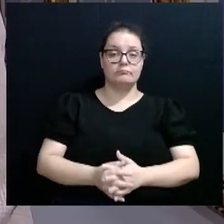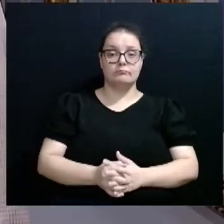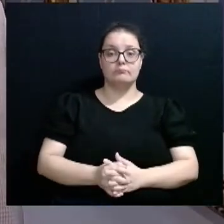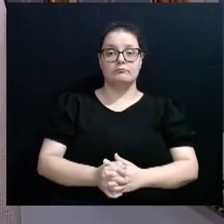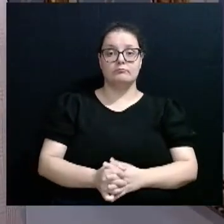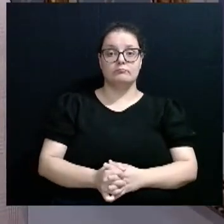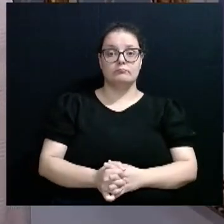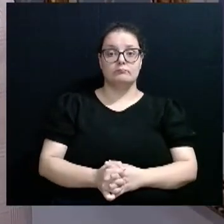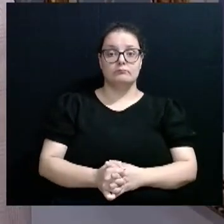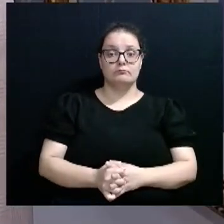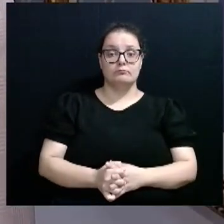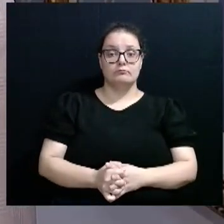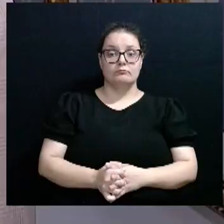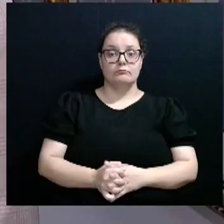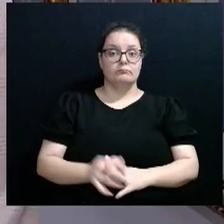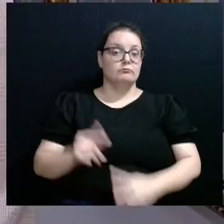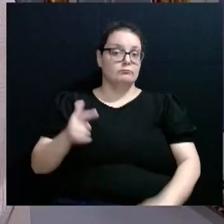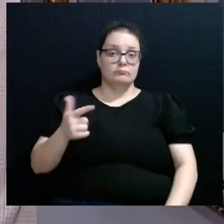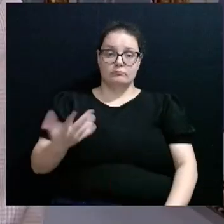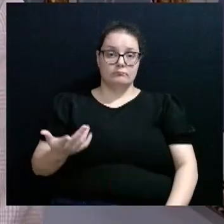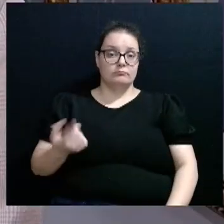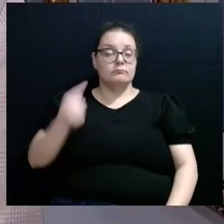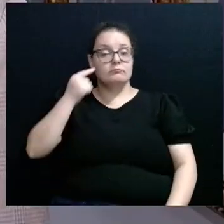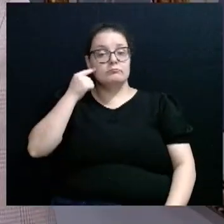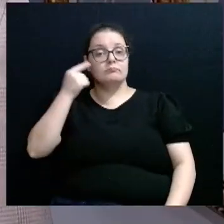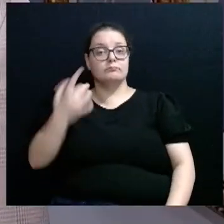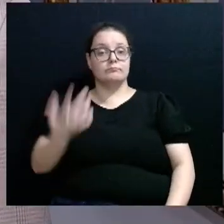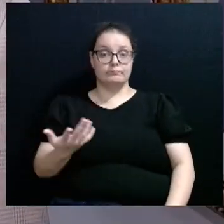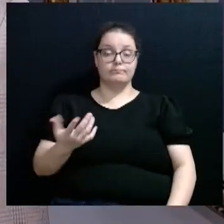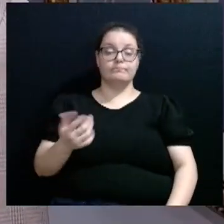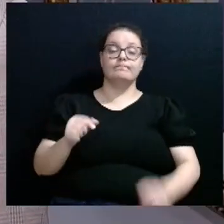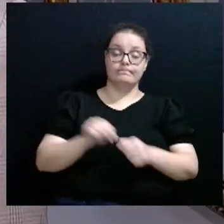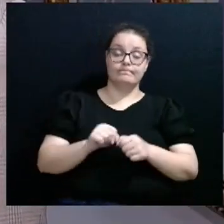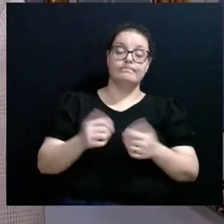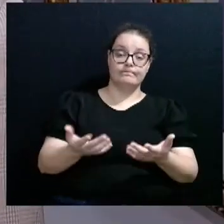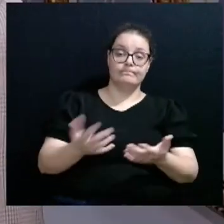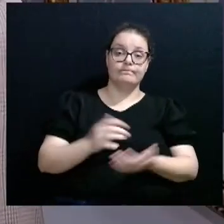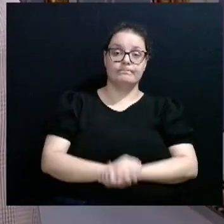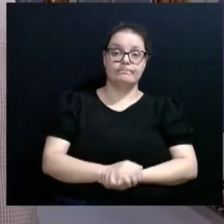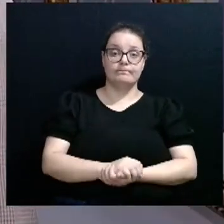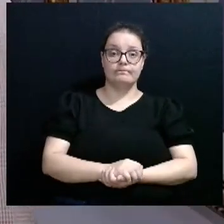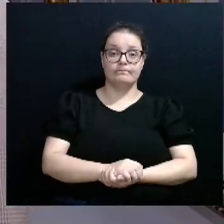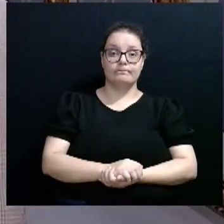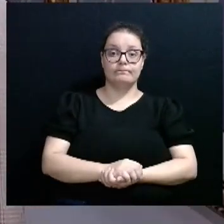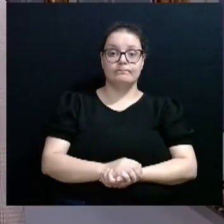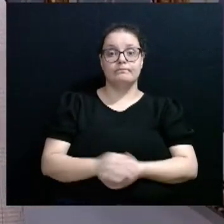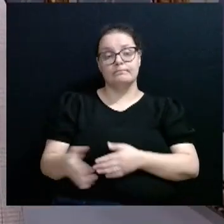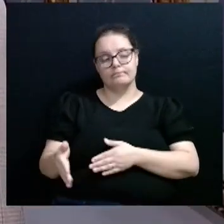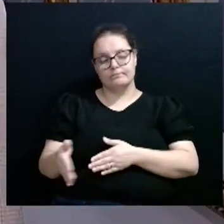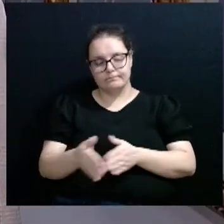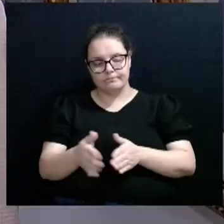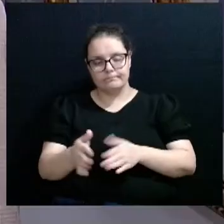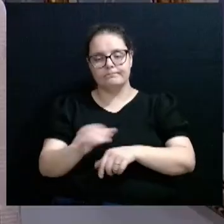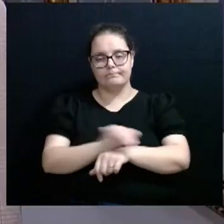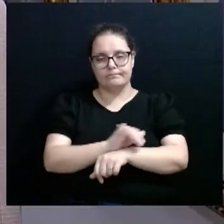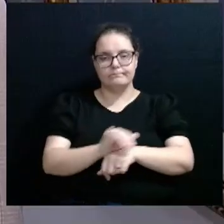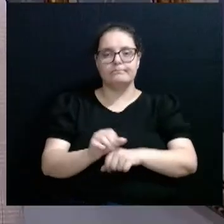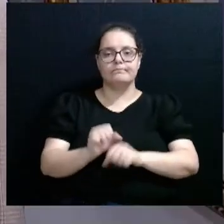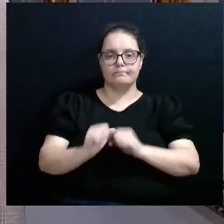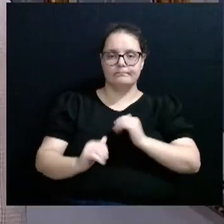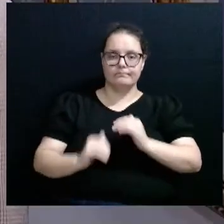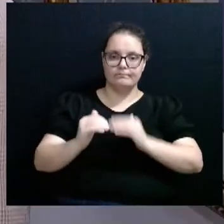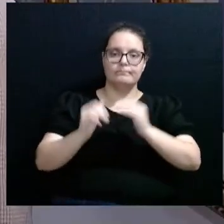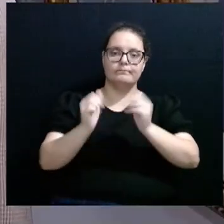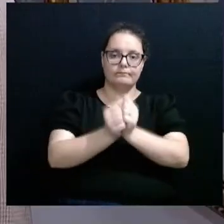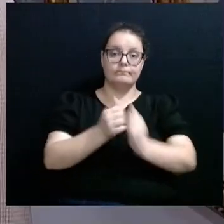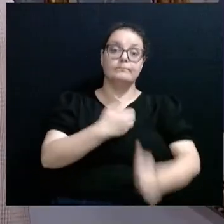e nem existe uma previsão de se fazer dessa forma. Então é um caminho que eu acho que dá para construir junto ao governo e a gente